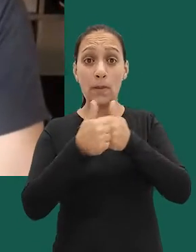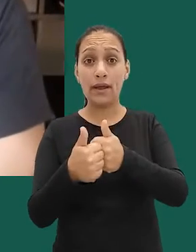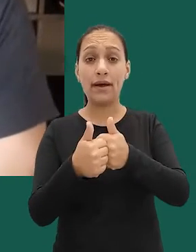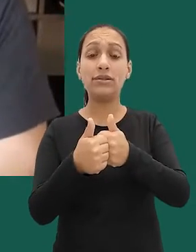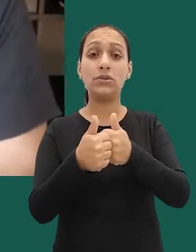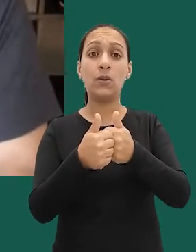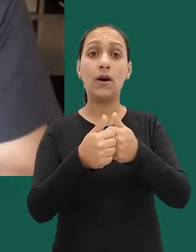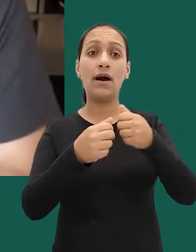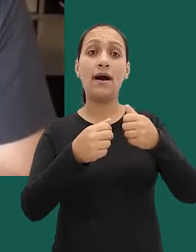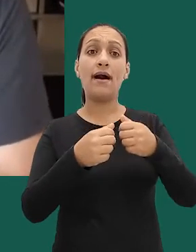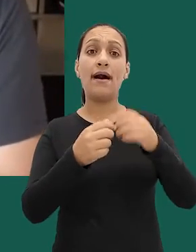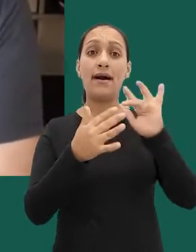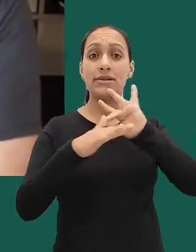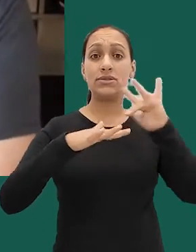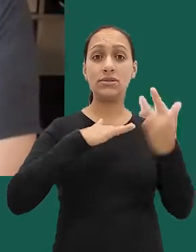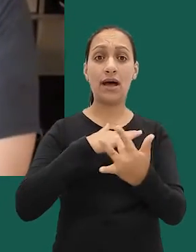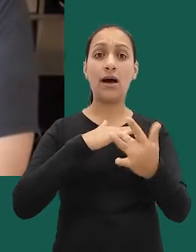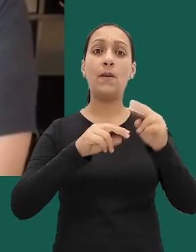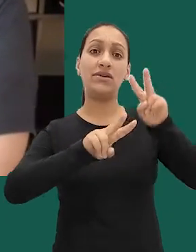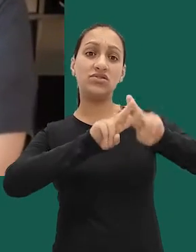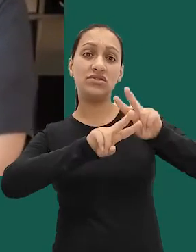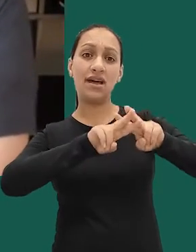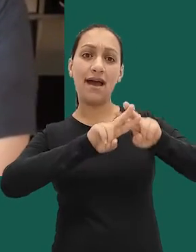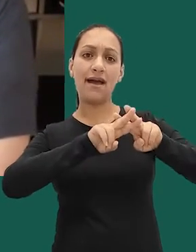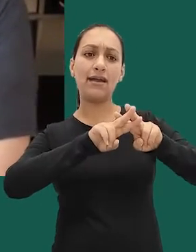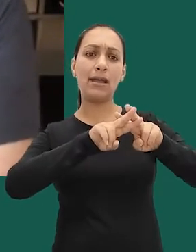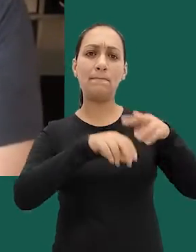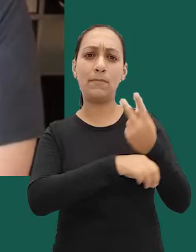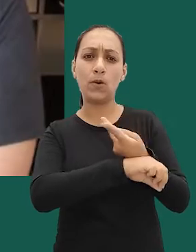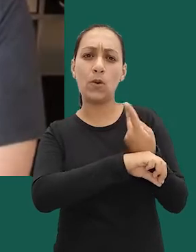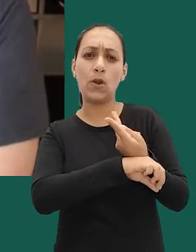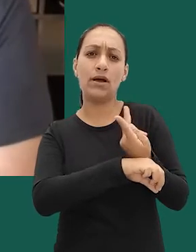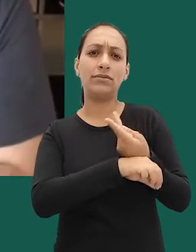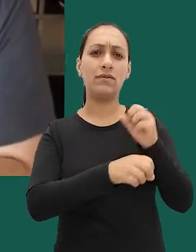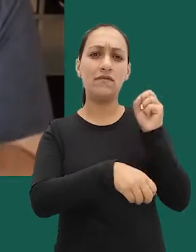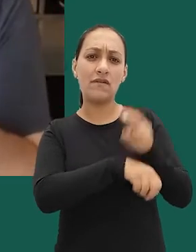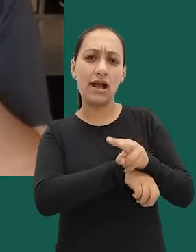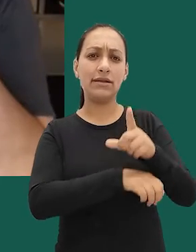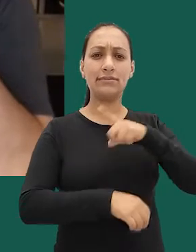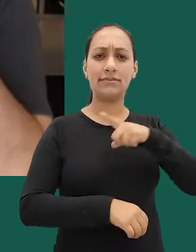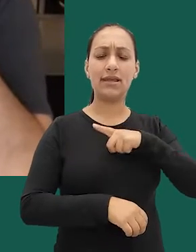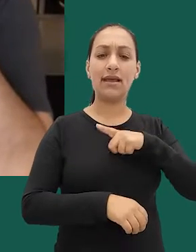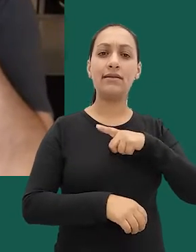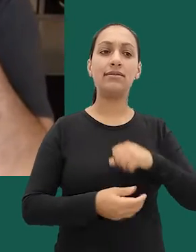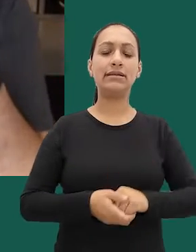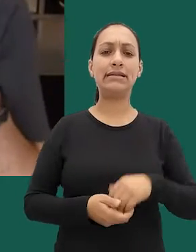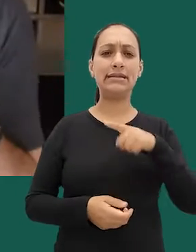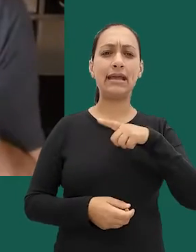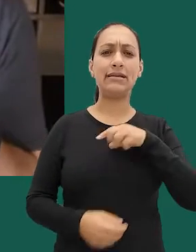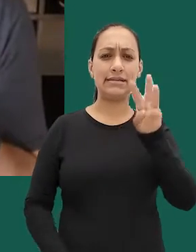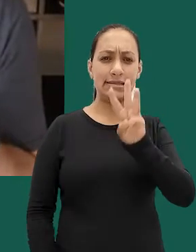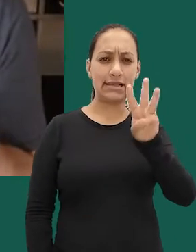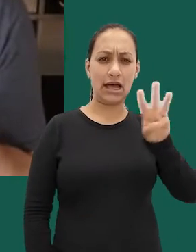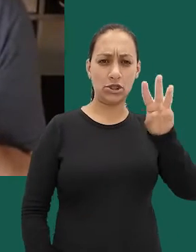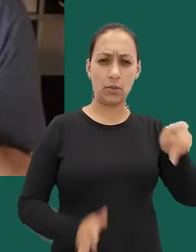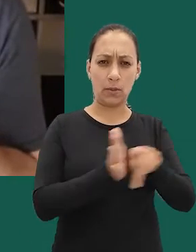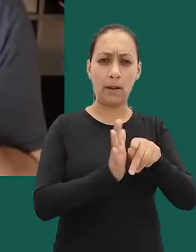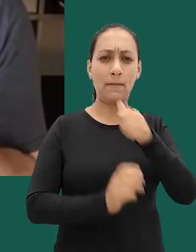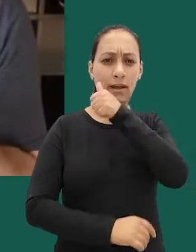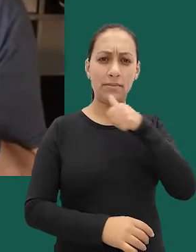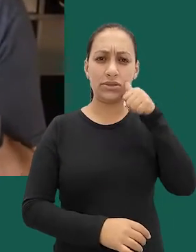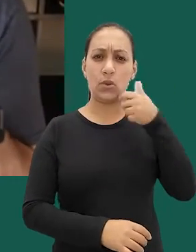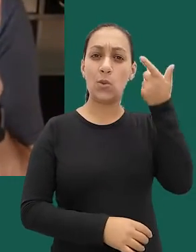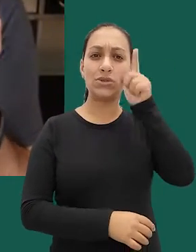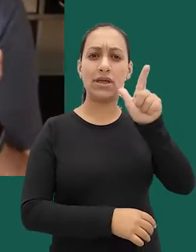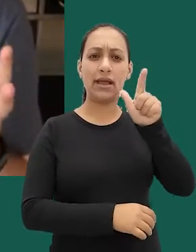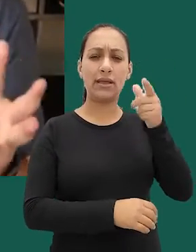usa para fazer o que a gente chama de hiring blitz, para procurar nas vagas que tem. E tem site, inclusive da Amazon, tu consegue colocar até